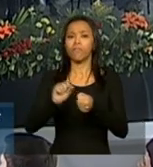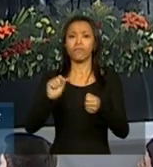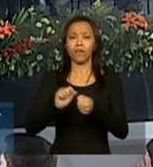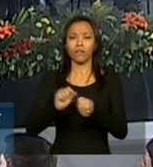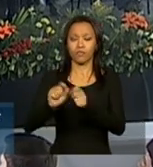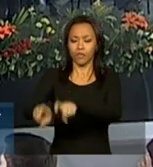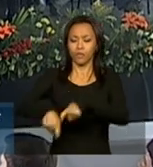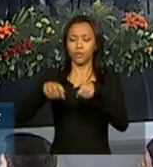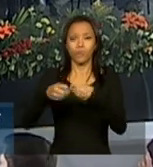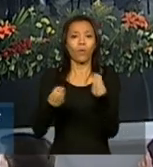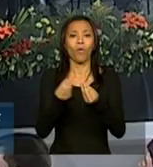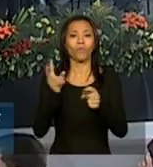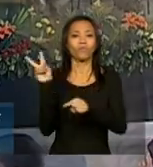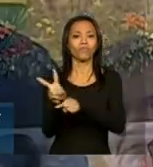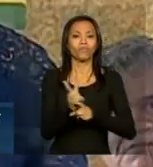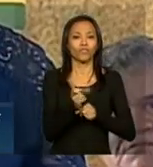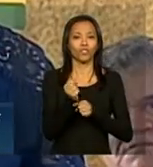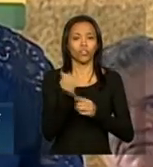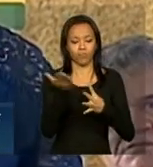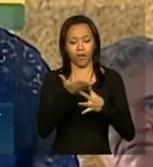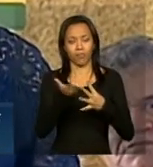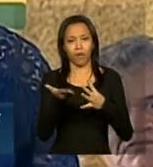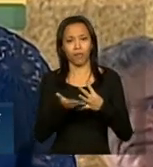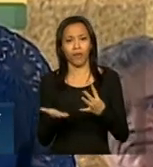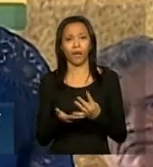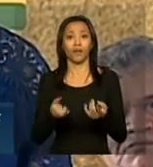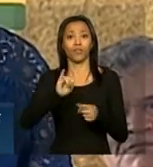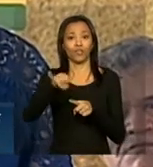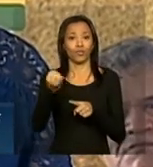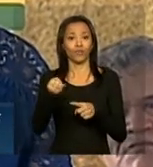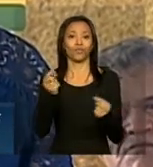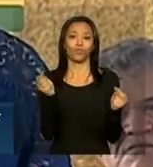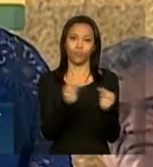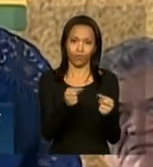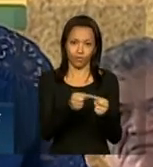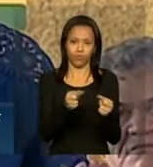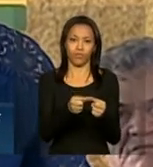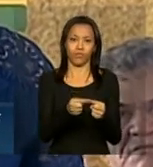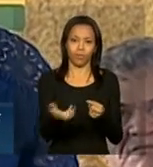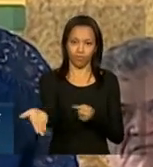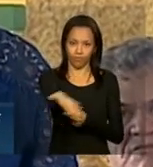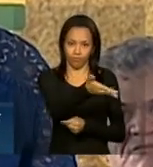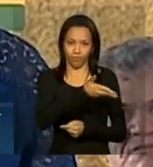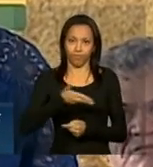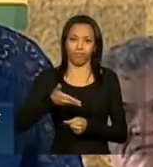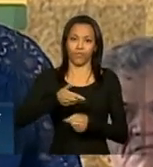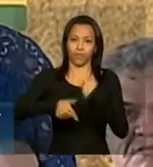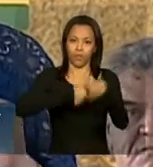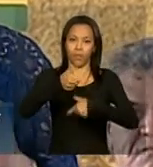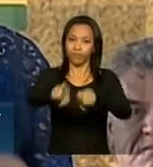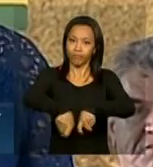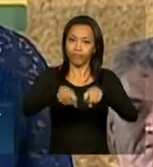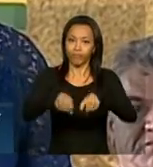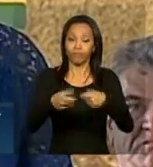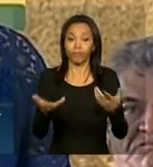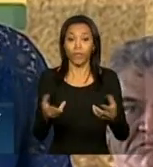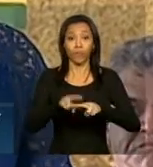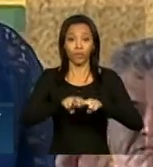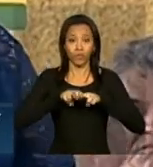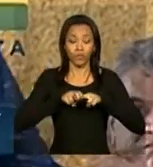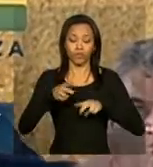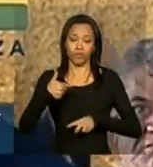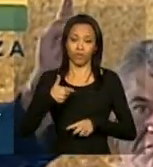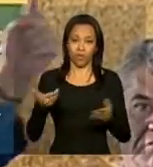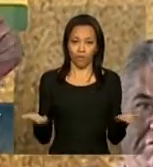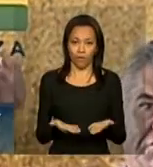crédito e sem juros adequados. Por isso, eu fico muito feliz